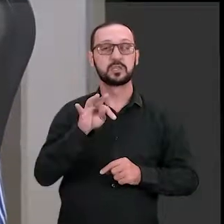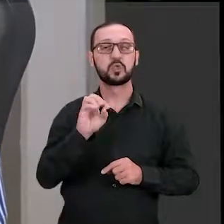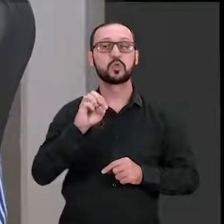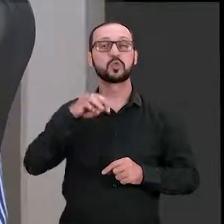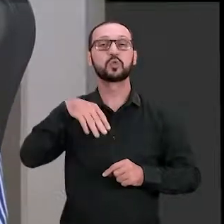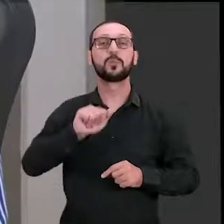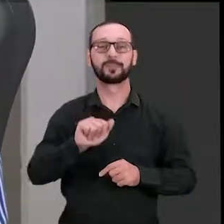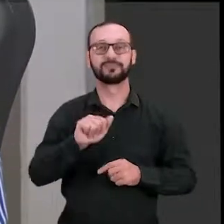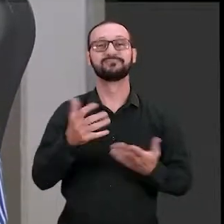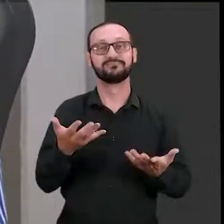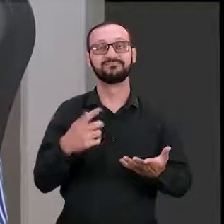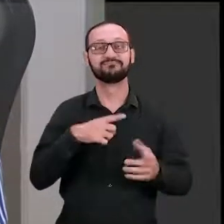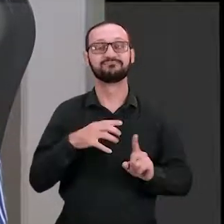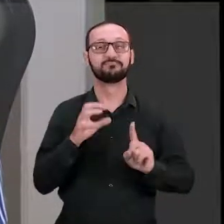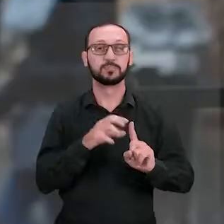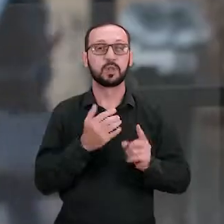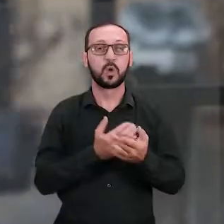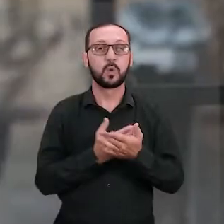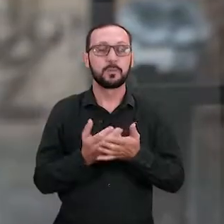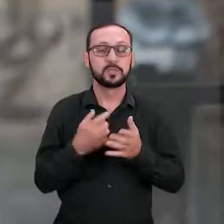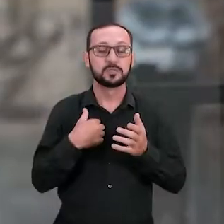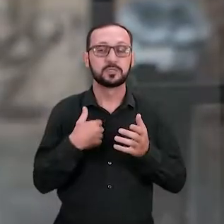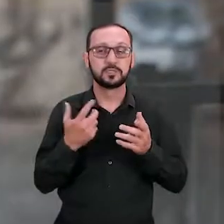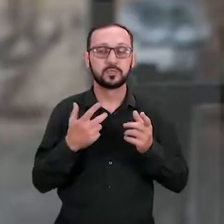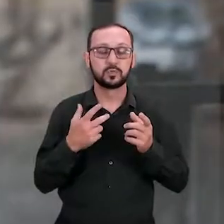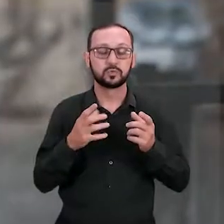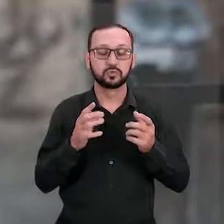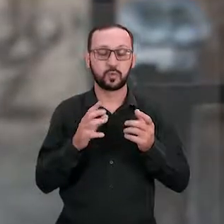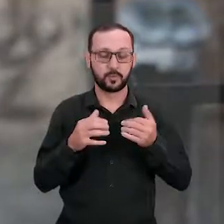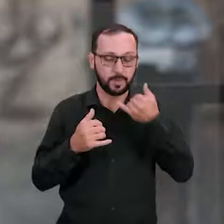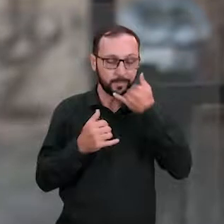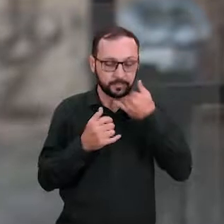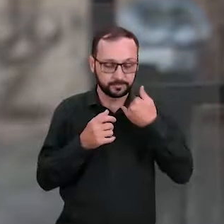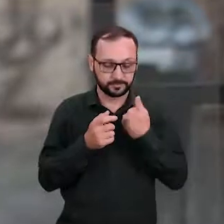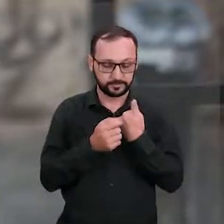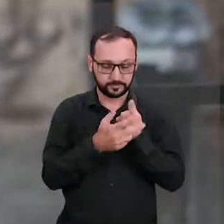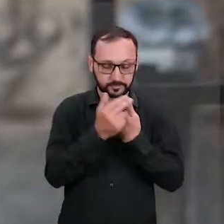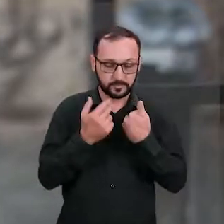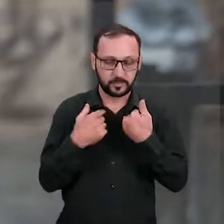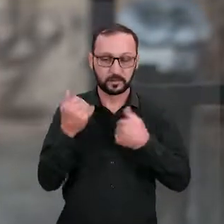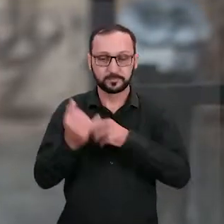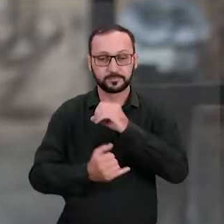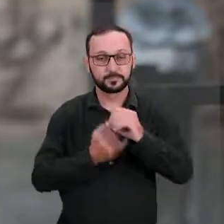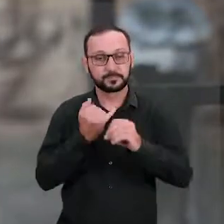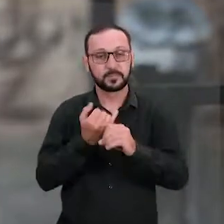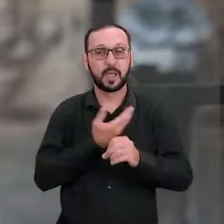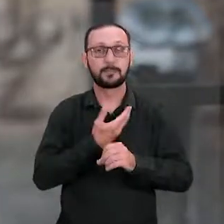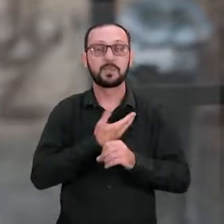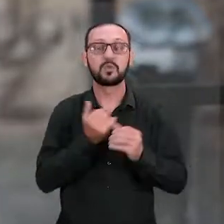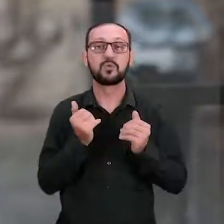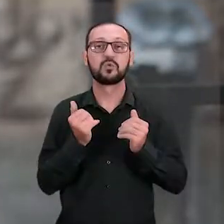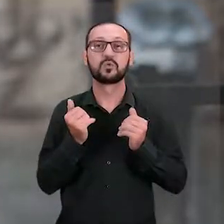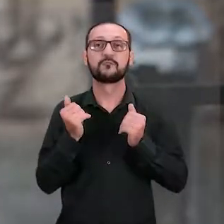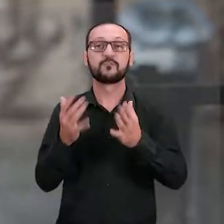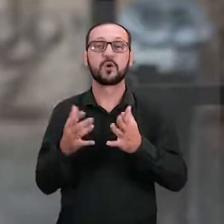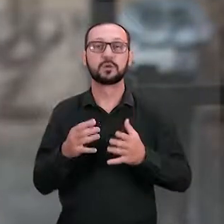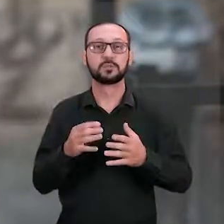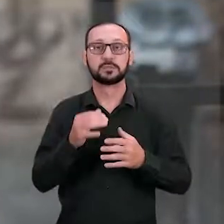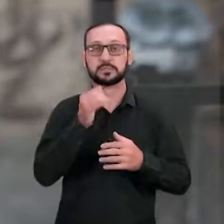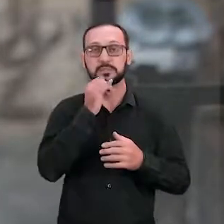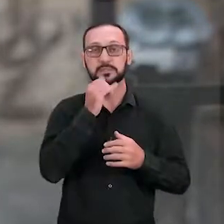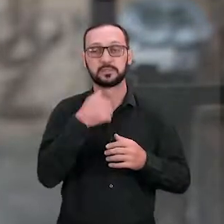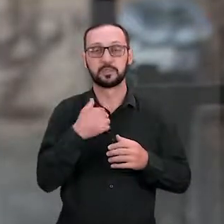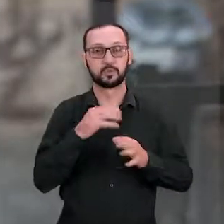a ser um modo de viver ligado ao telefone, à internet, amigos virtuais que,